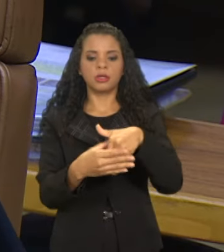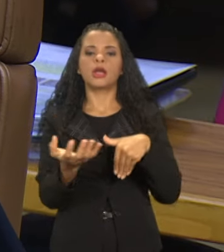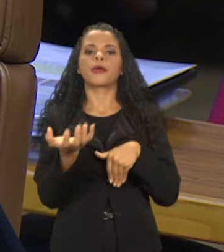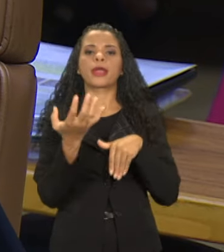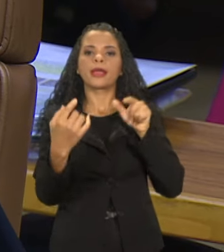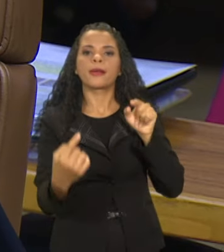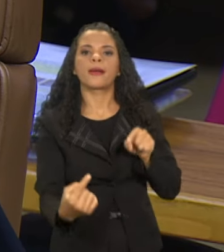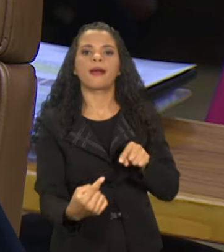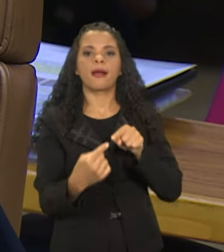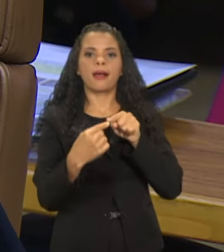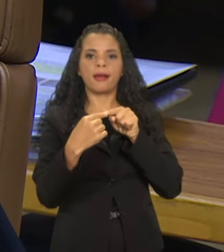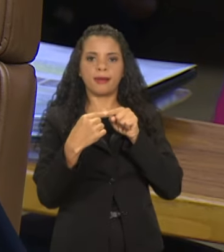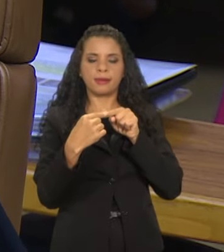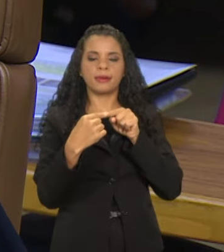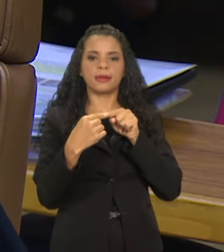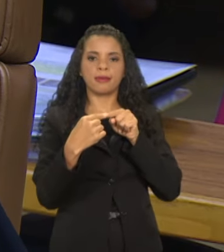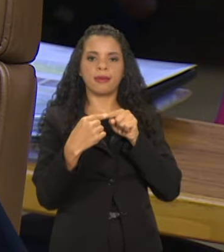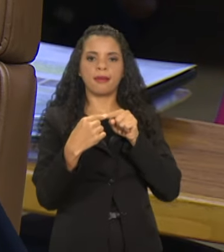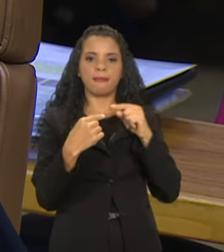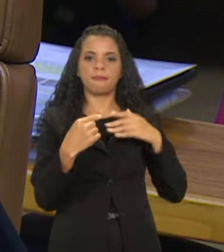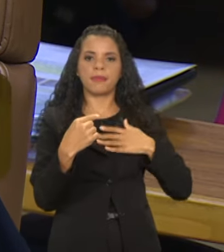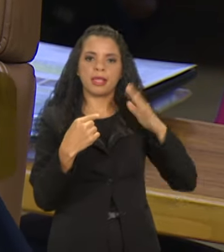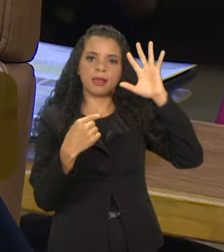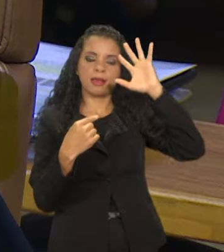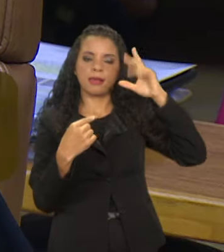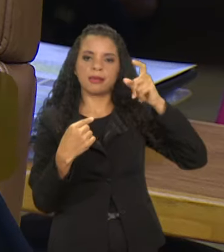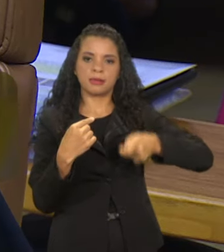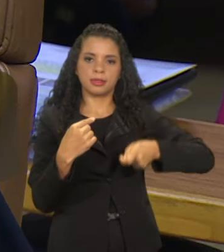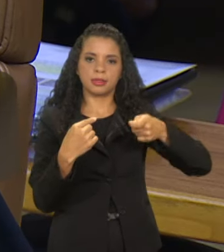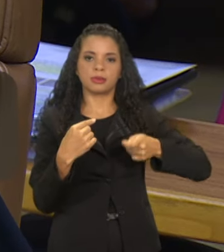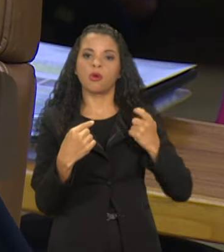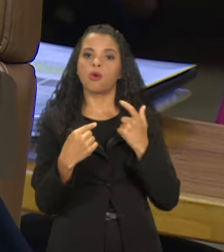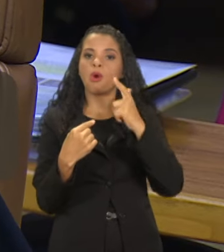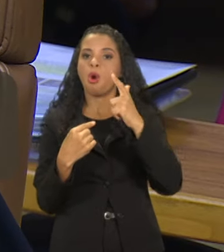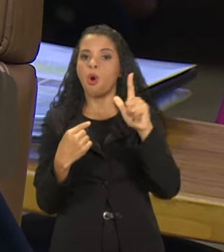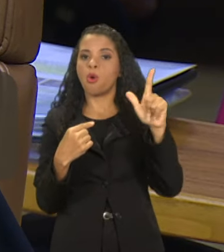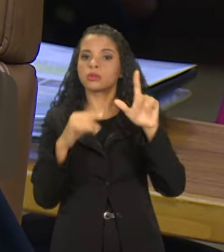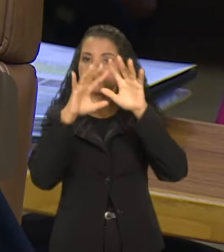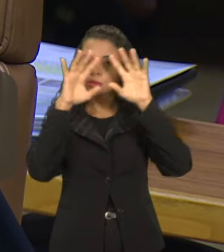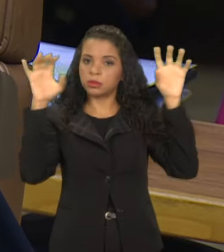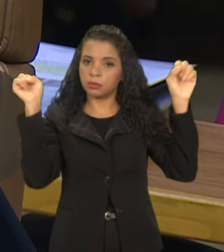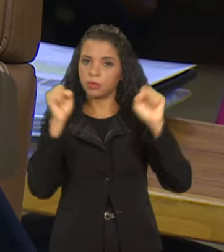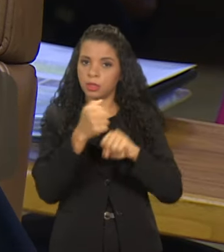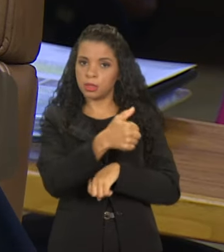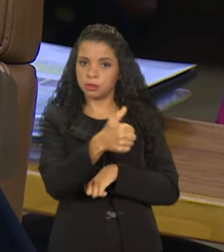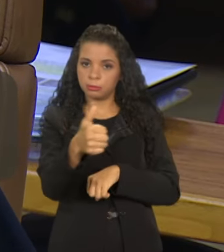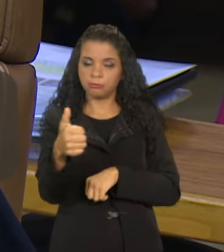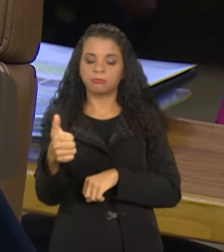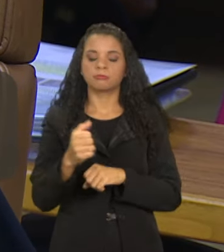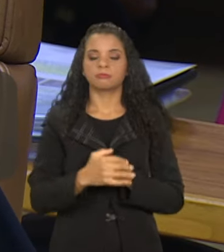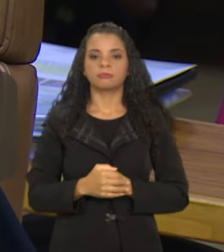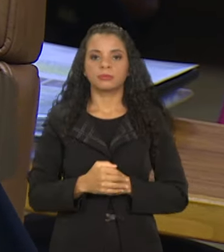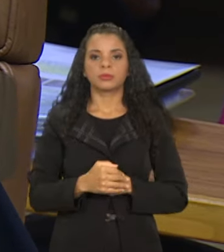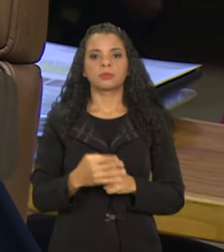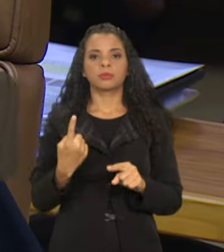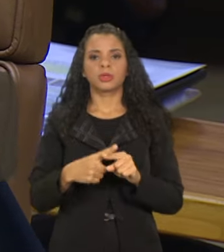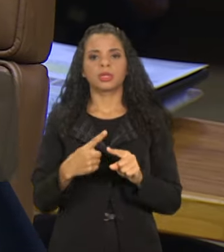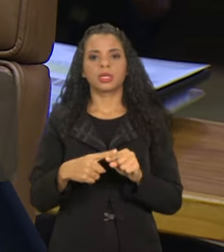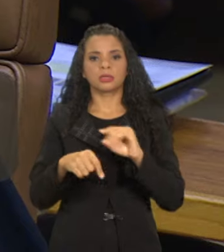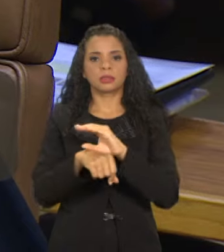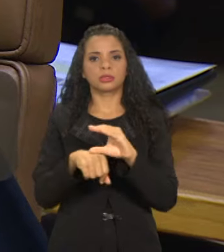a outros que o tribunal já chegou. Sua Excelência, o presidente, nesse caso, vem pela inconstitucionalidade, eu